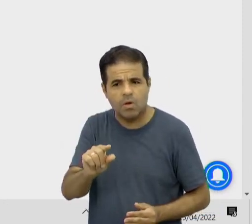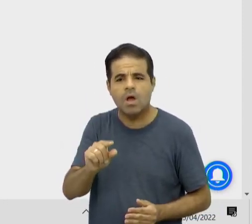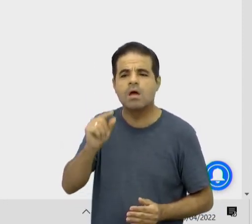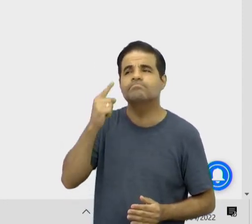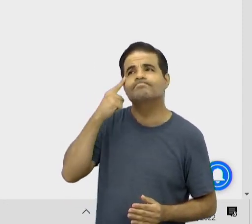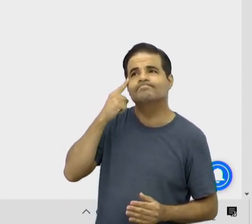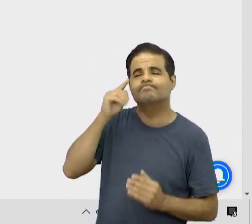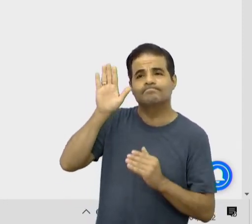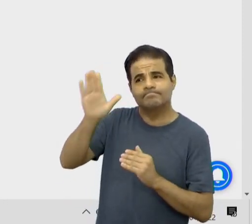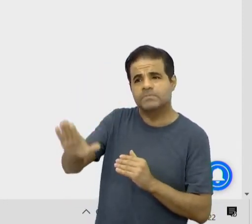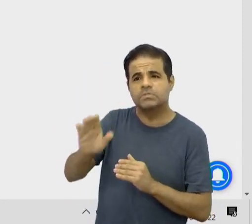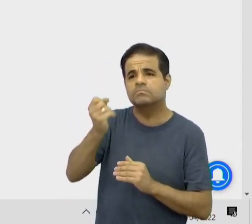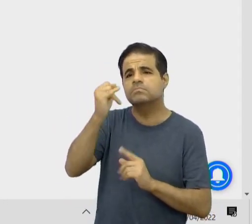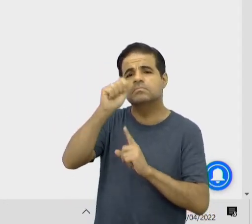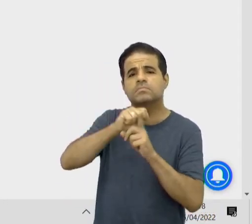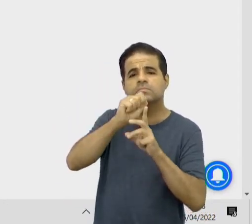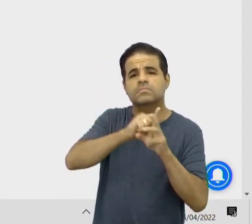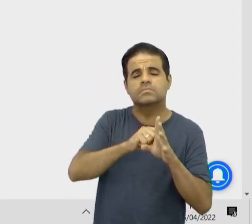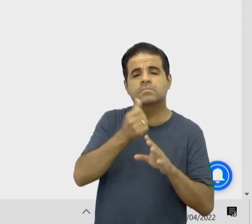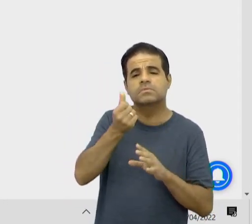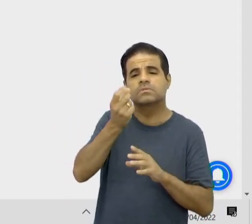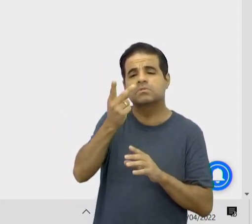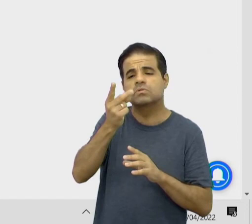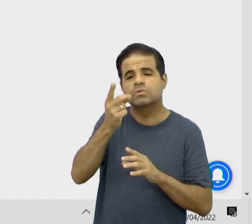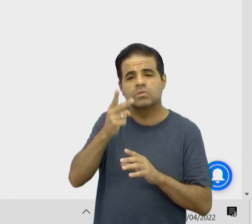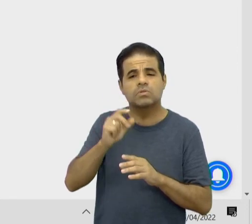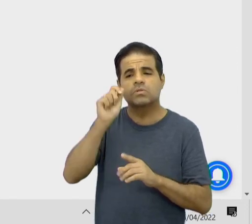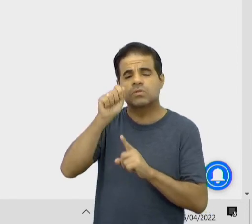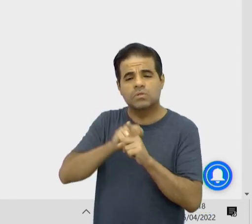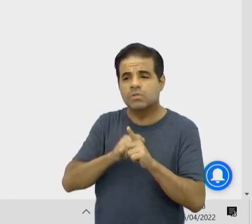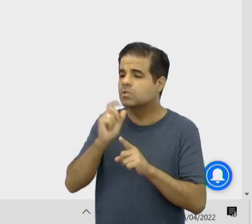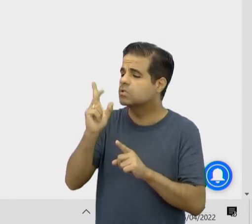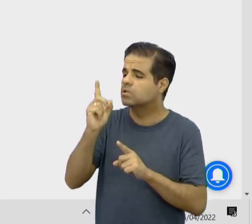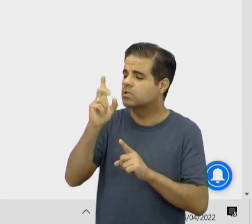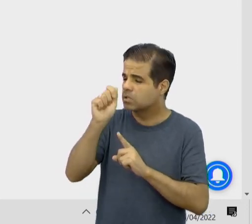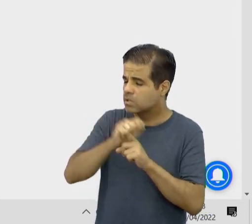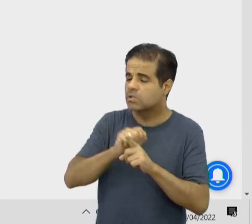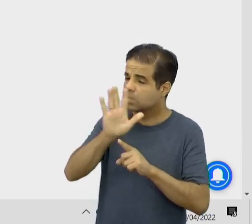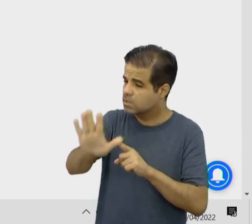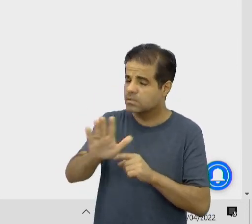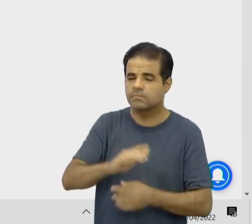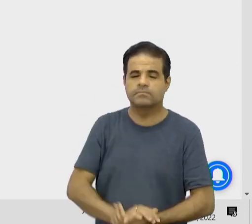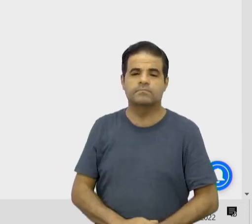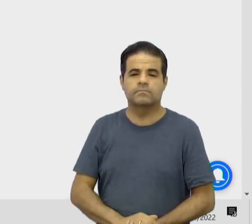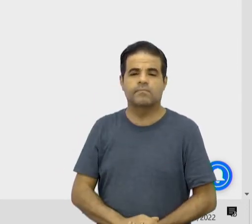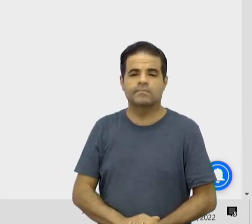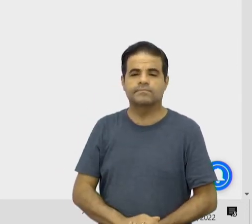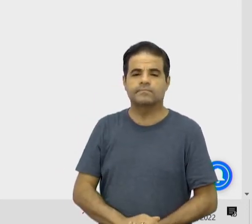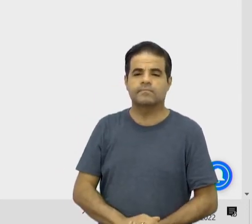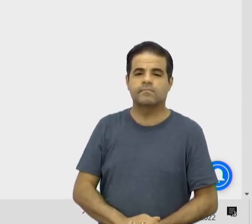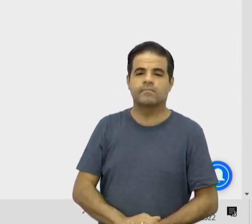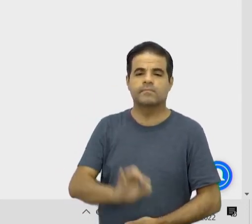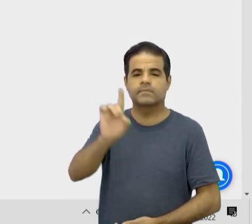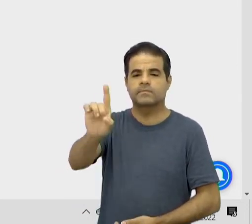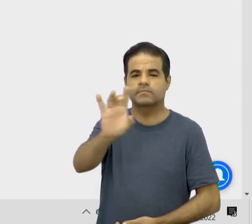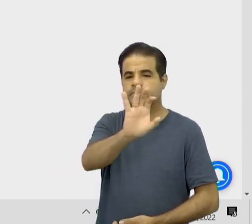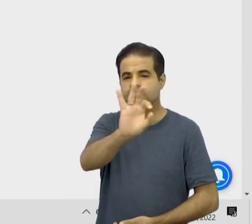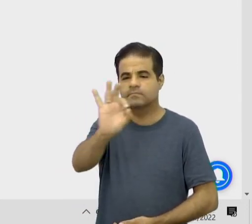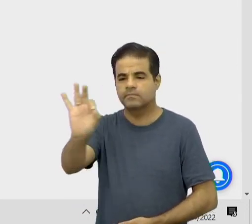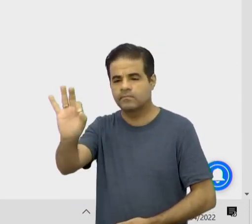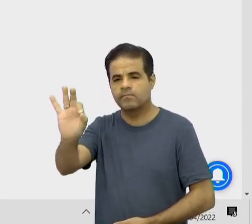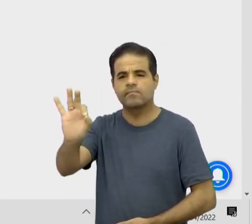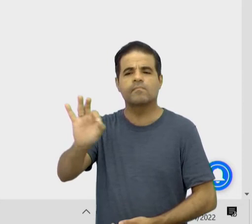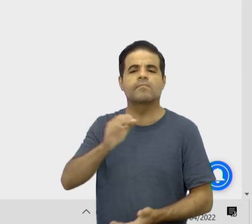Vamos deixar em quantos meses? 6 meses ou 12? 12 meses. Então a gente tem aqui, ó, R$ 100 o valor